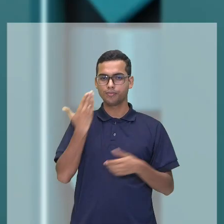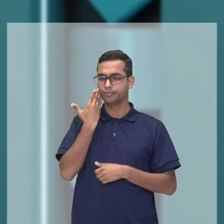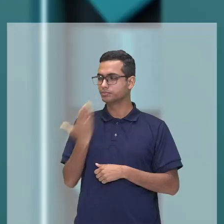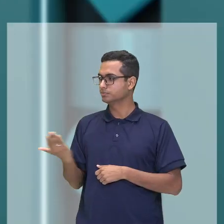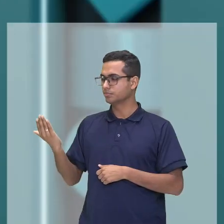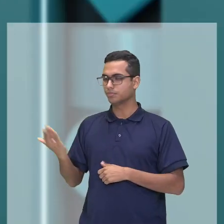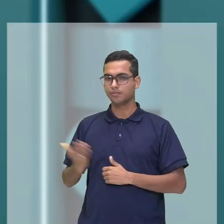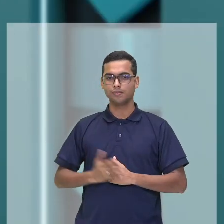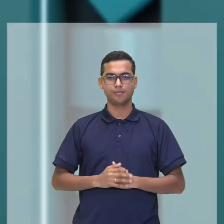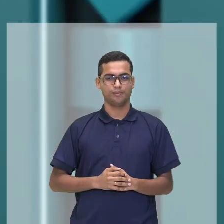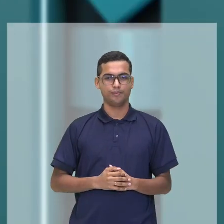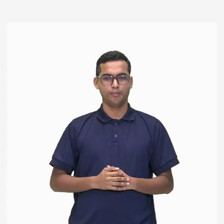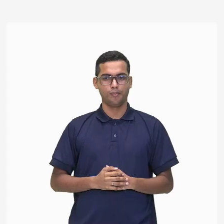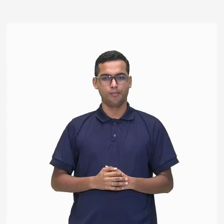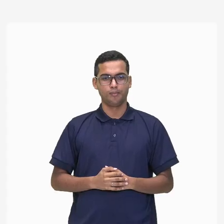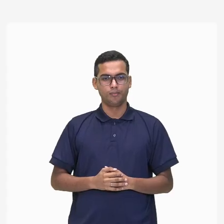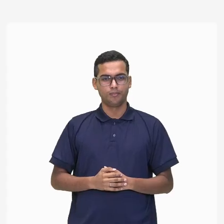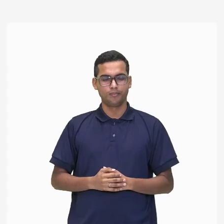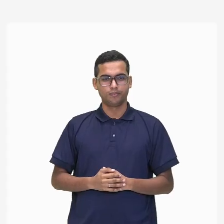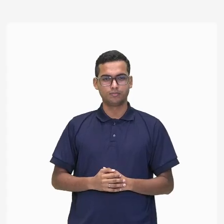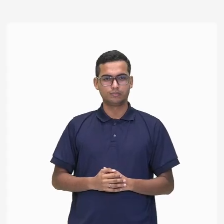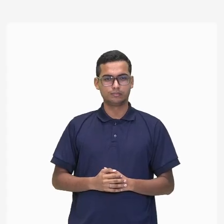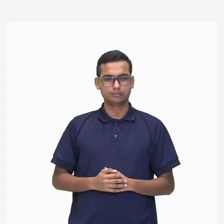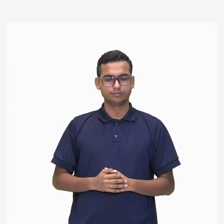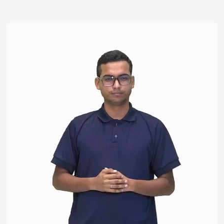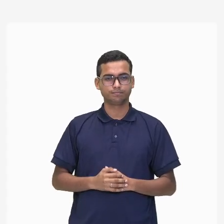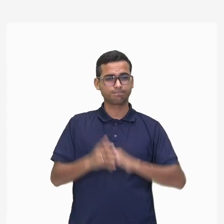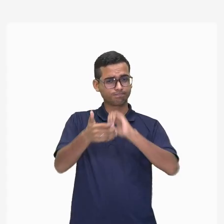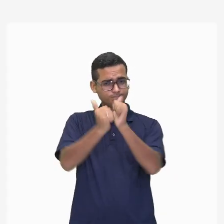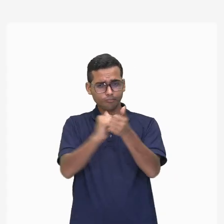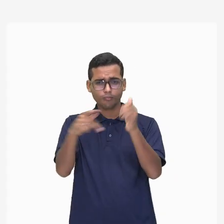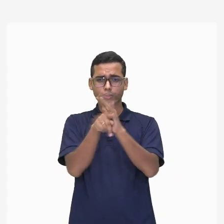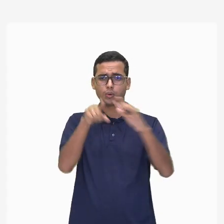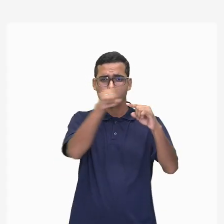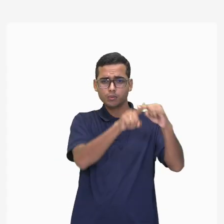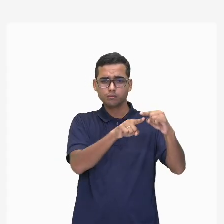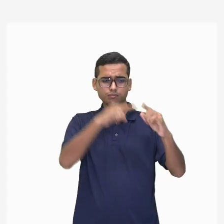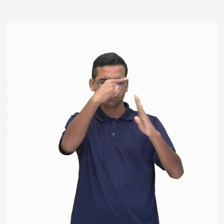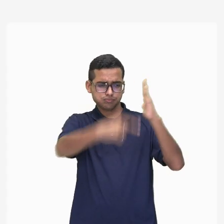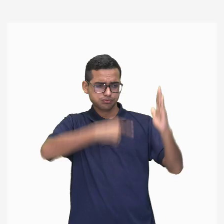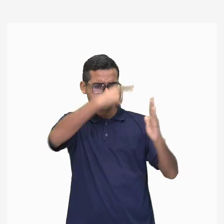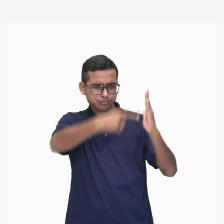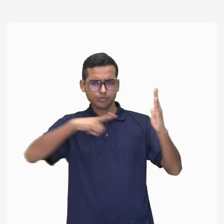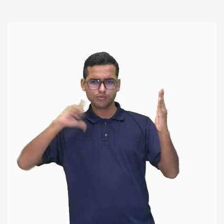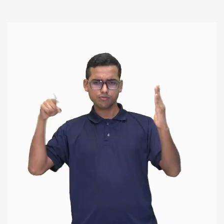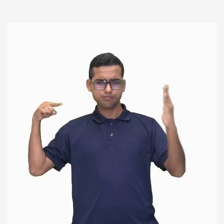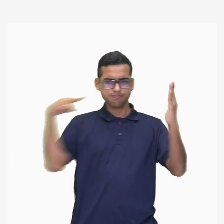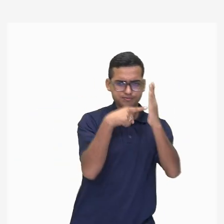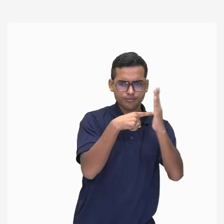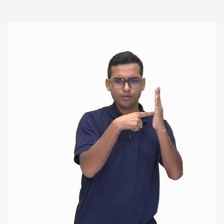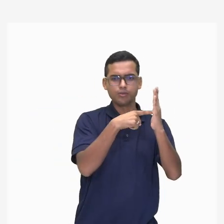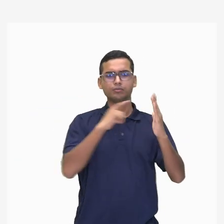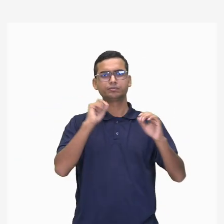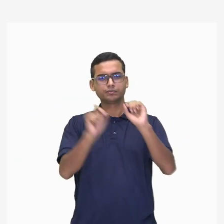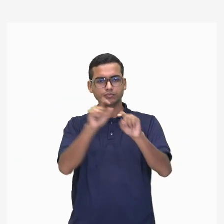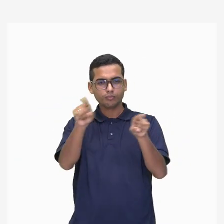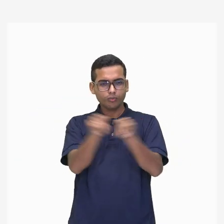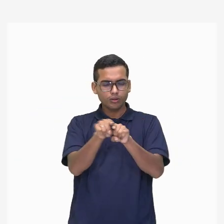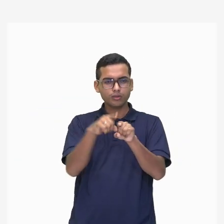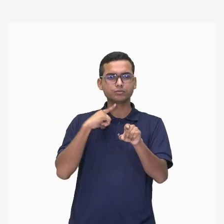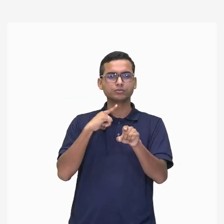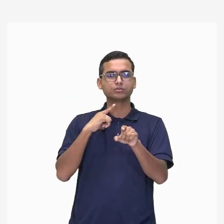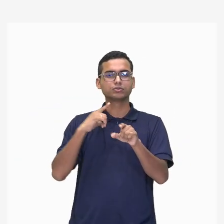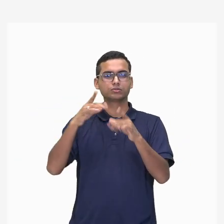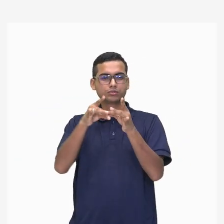objeto do conhecimento, né? Vamos ver aí, esportes de precisão, detalhamento, bocha e jogo